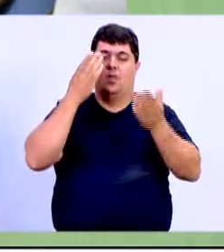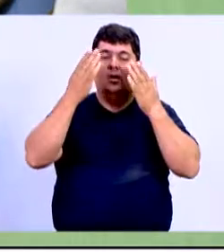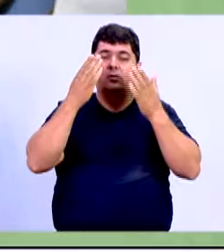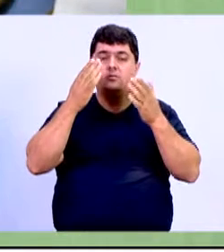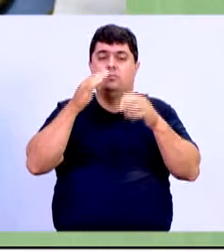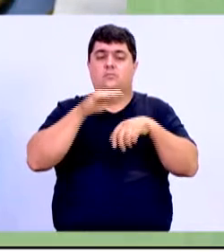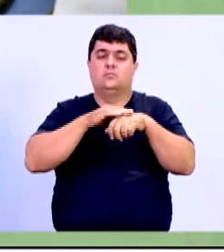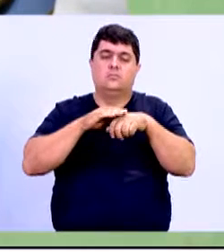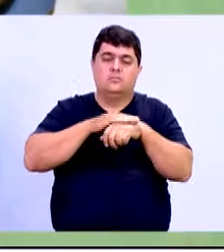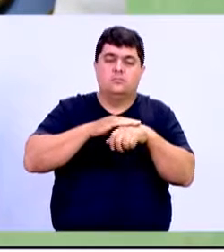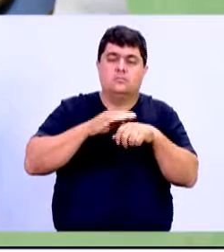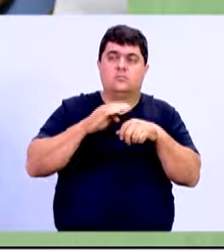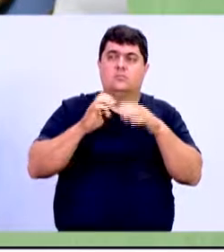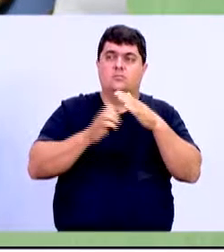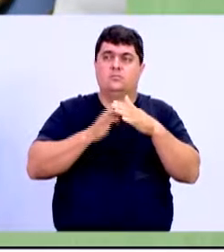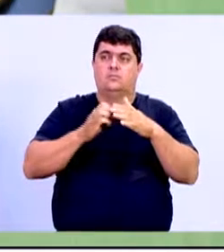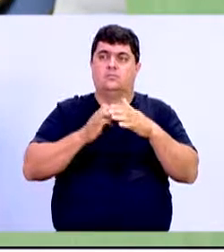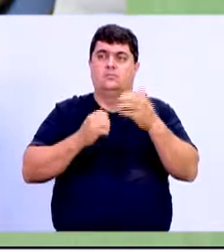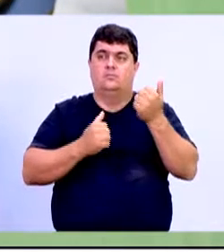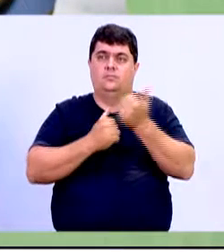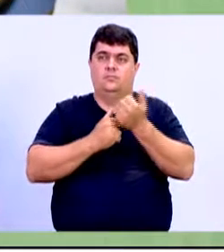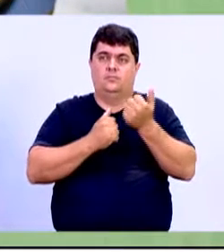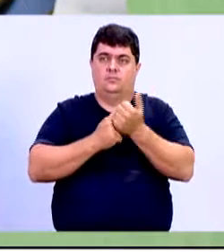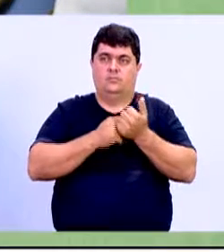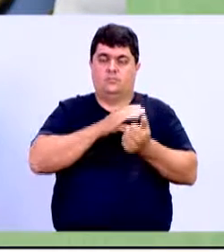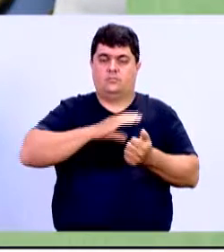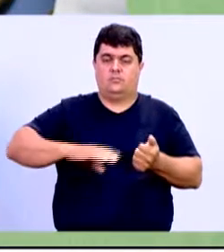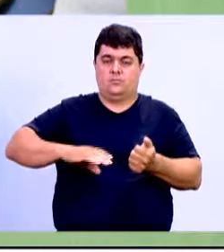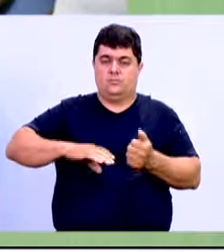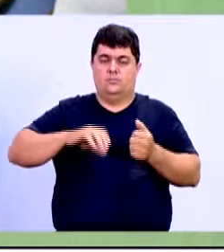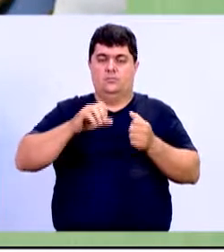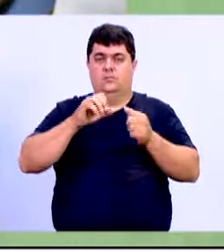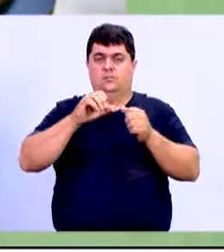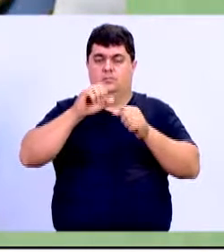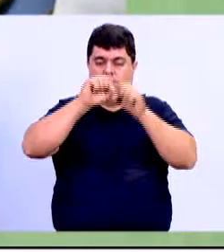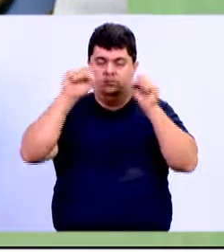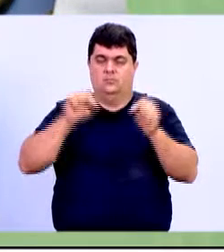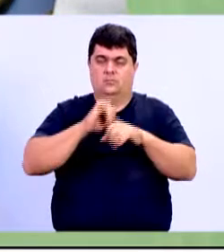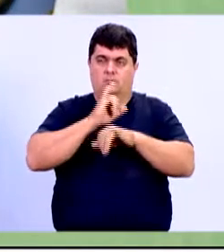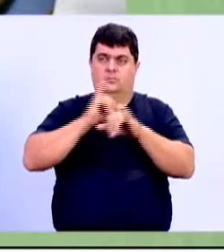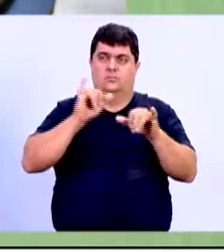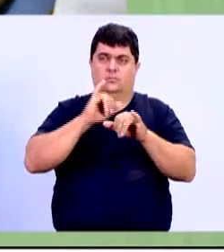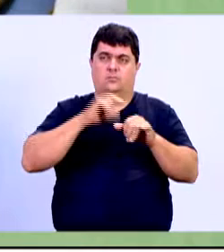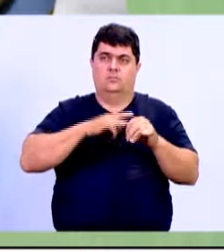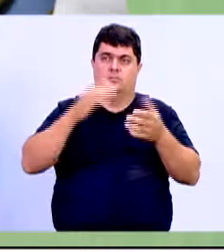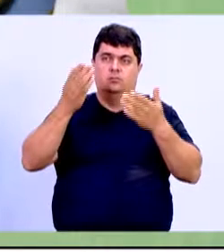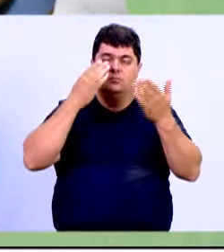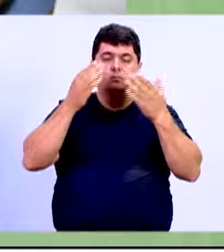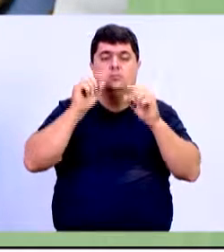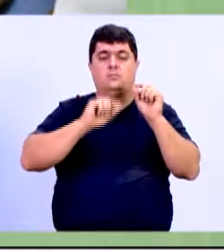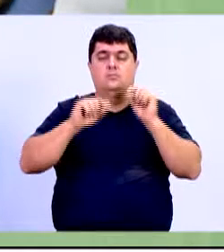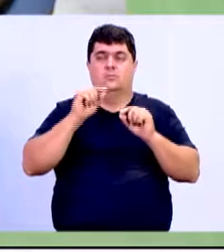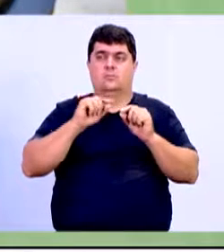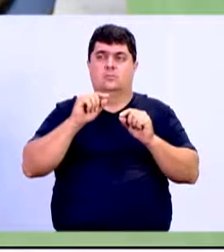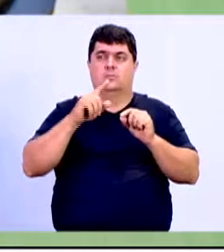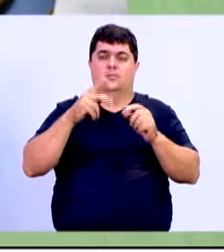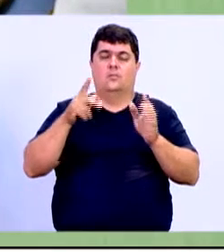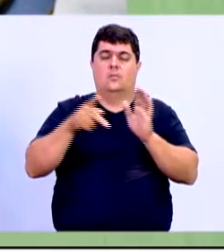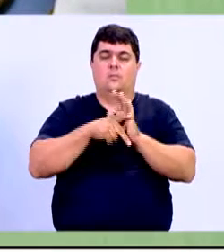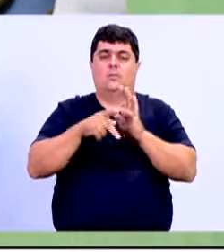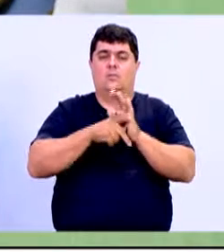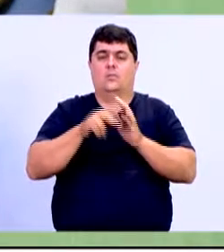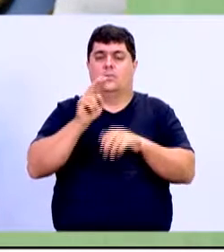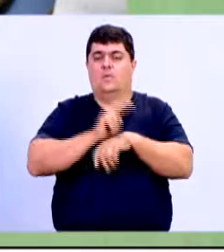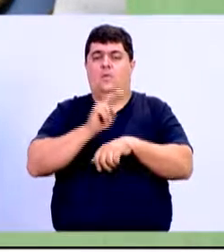negócio, tá? Também subordinada à coordenadoria de sistemas de informação. A divisão de análise de negócio cuida de